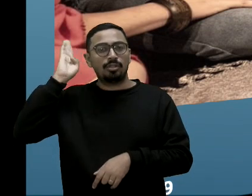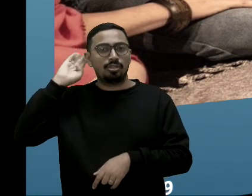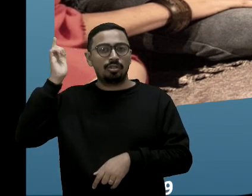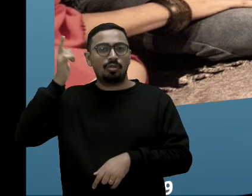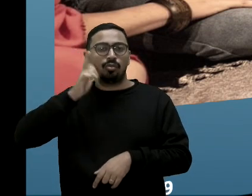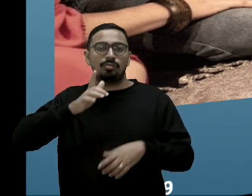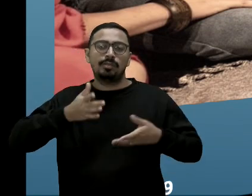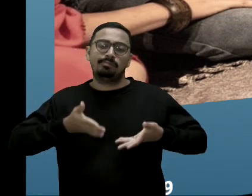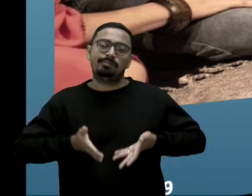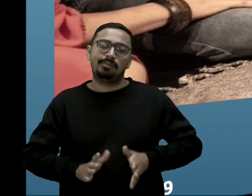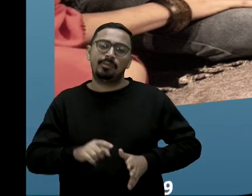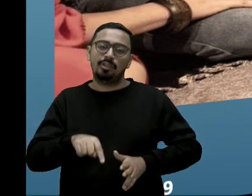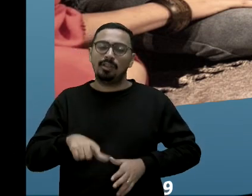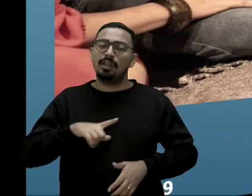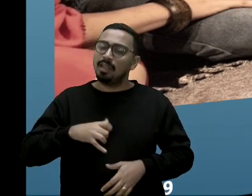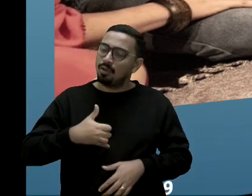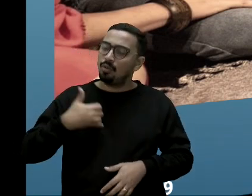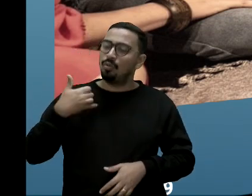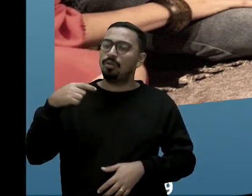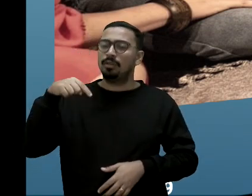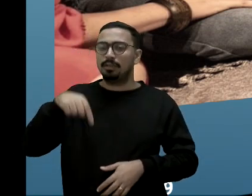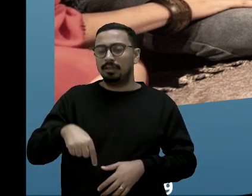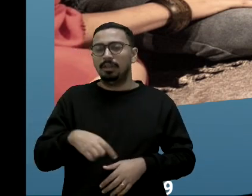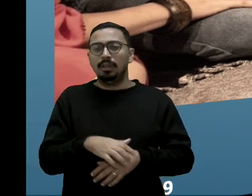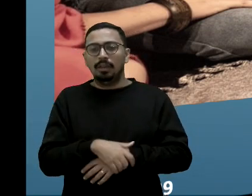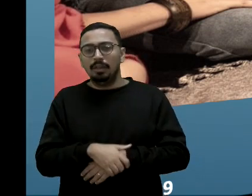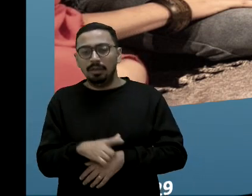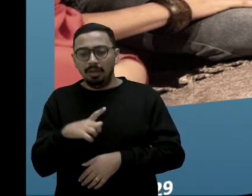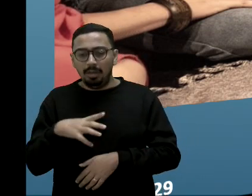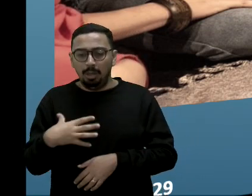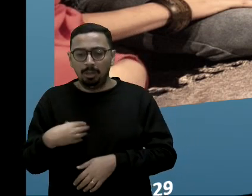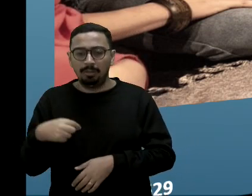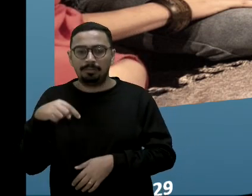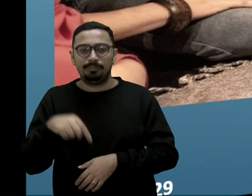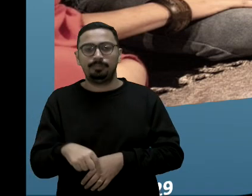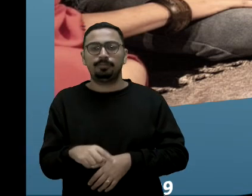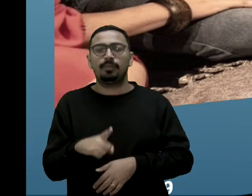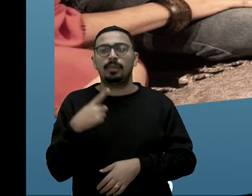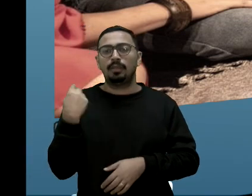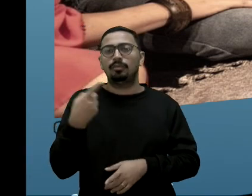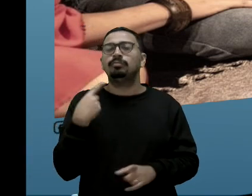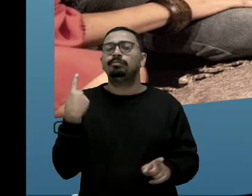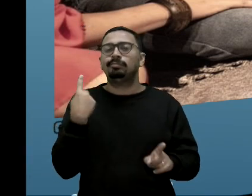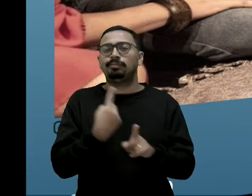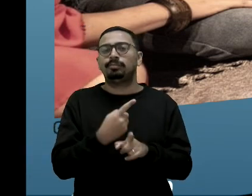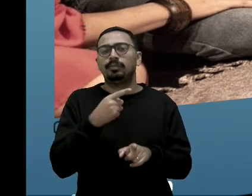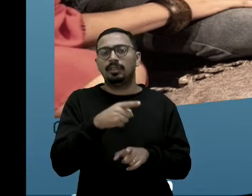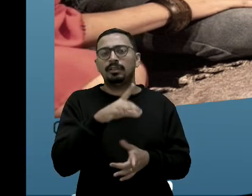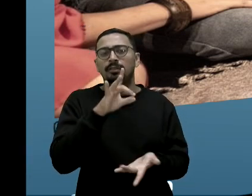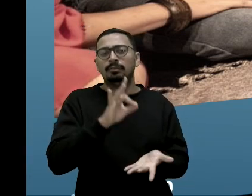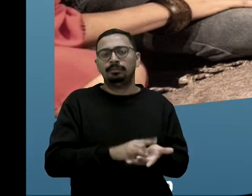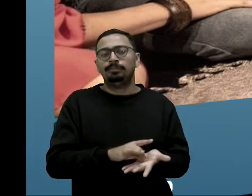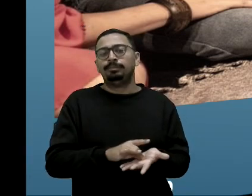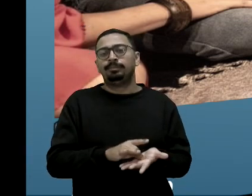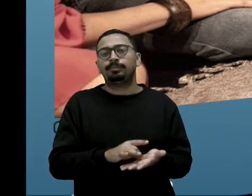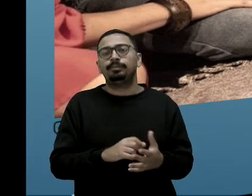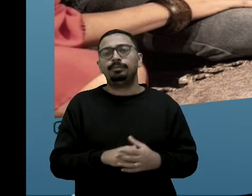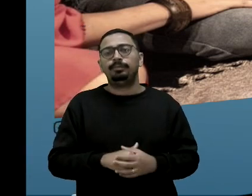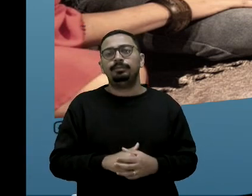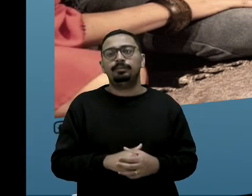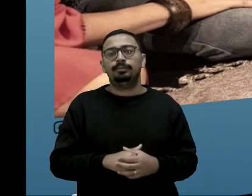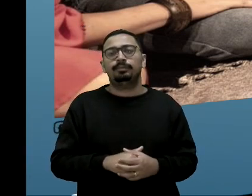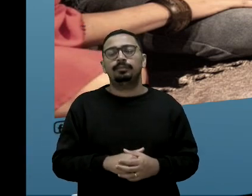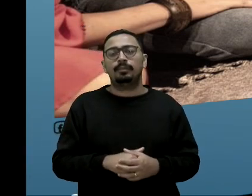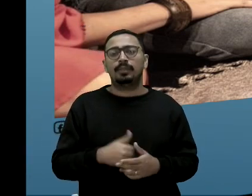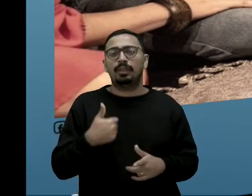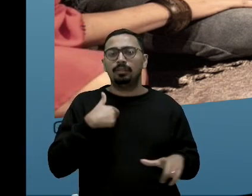à luz aqui na cidade que ela é, ter seu filho aqui. Nós vamos mudar essa realidade. Eu acredito muito, tenho